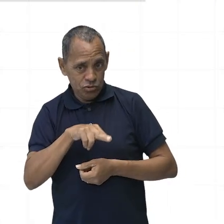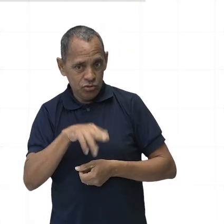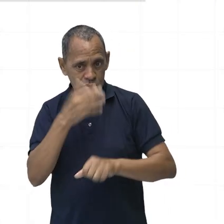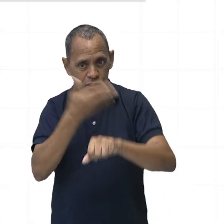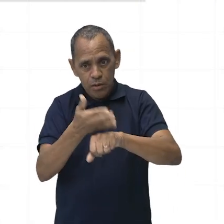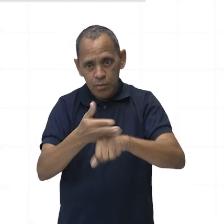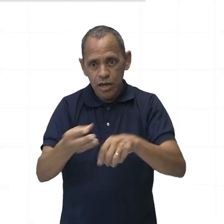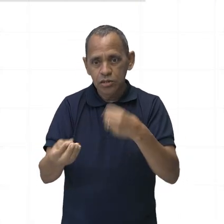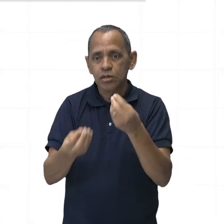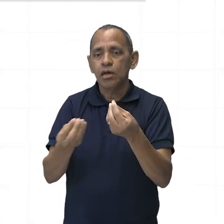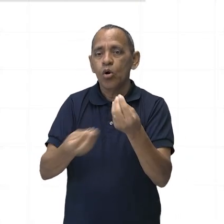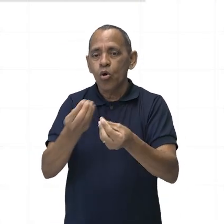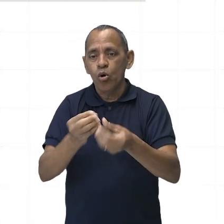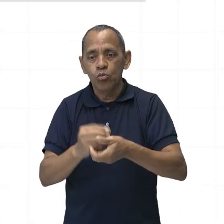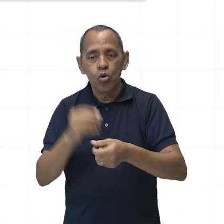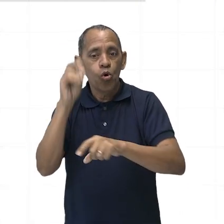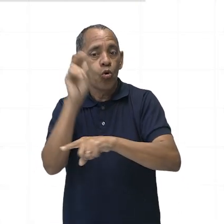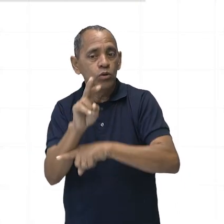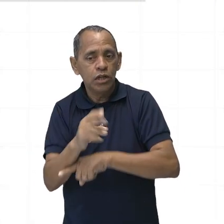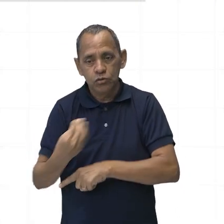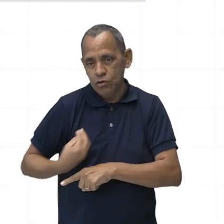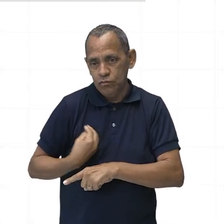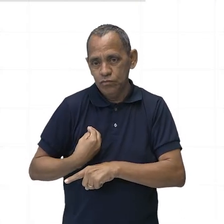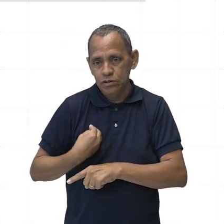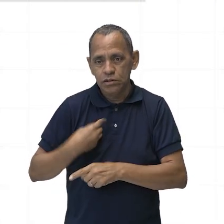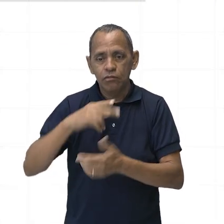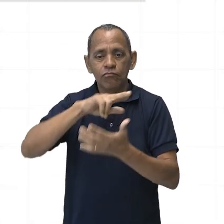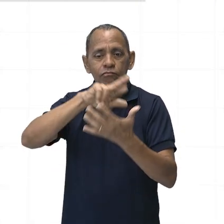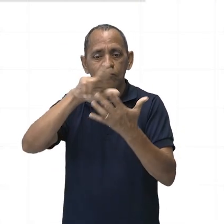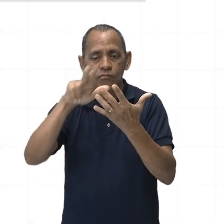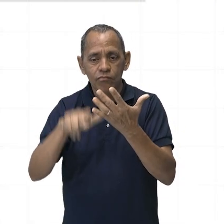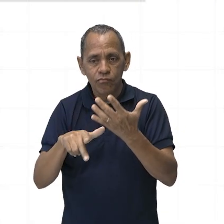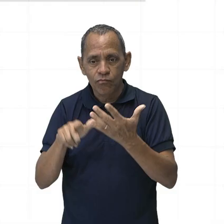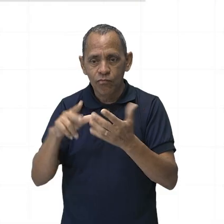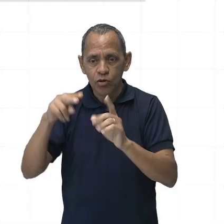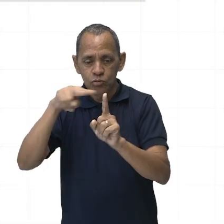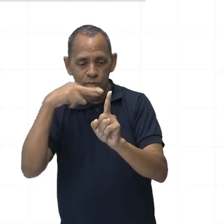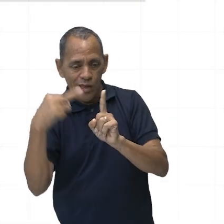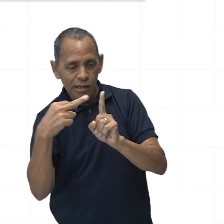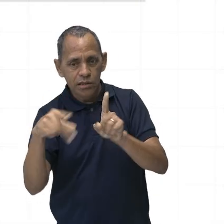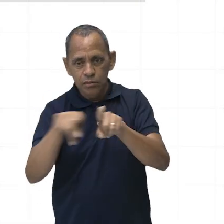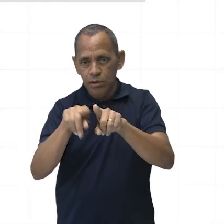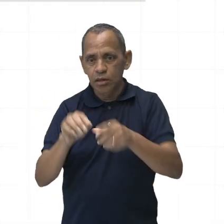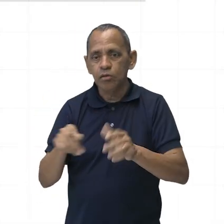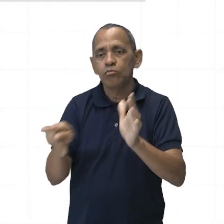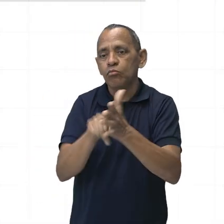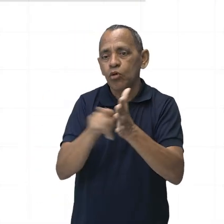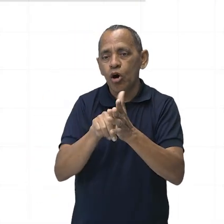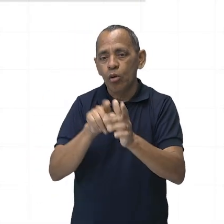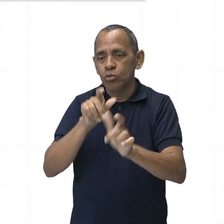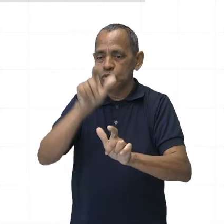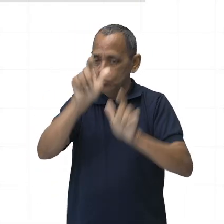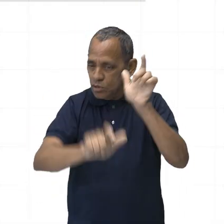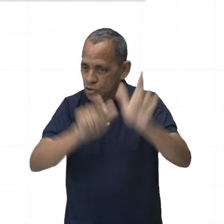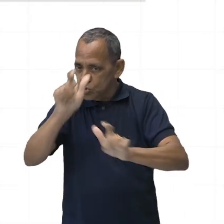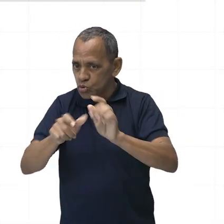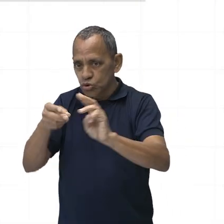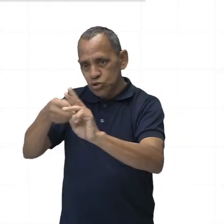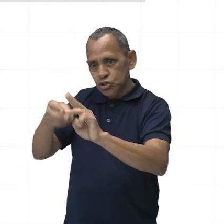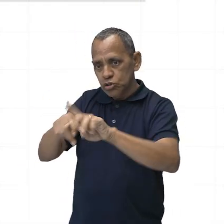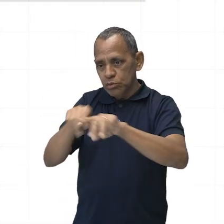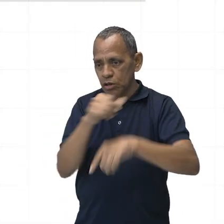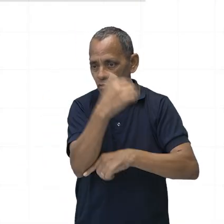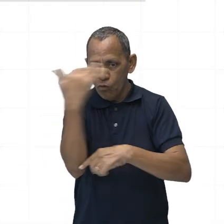há o cuidado com a vida em seus diferentes aspectos, a vida dos próprios indígenas e a vida das